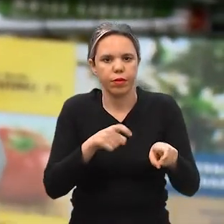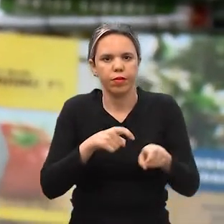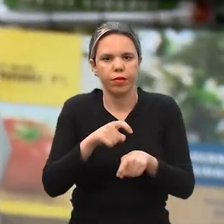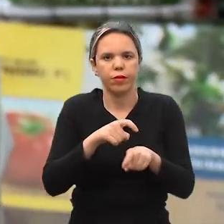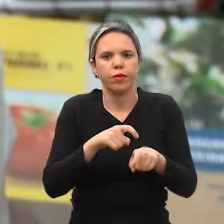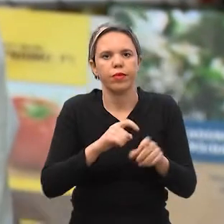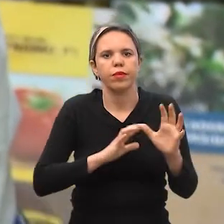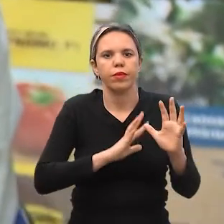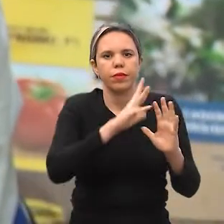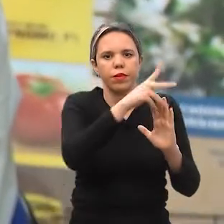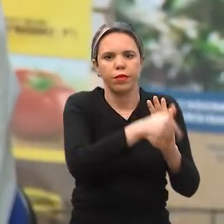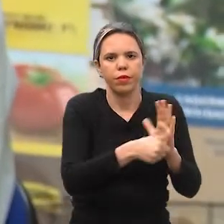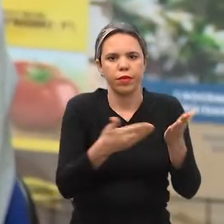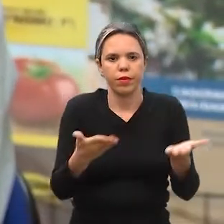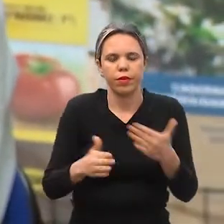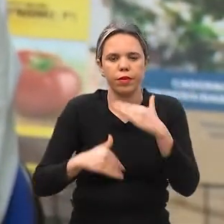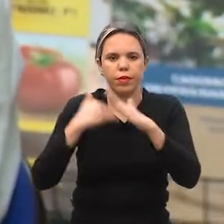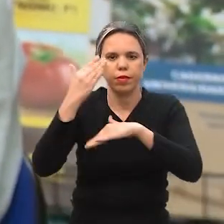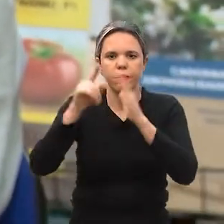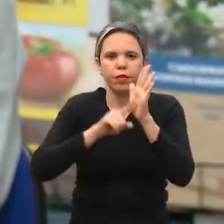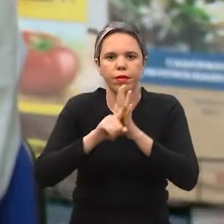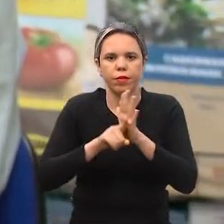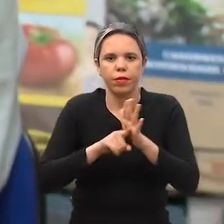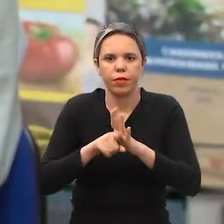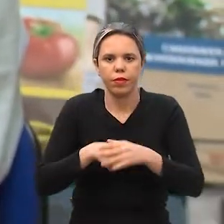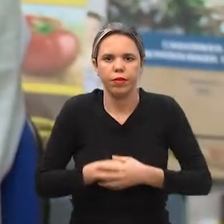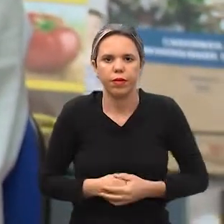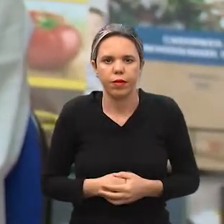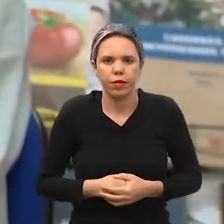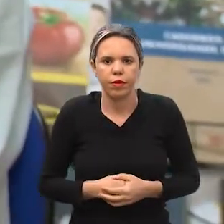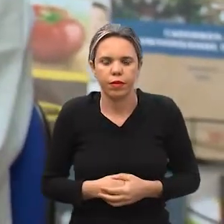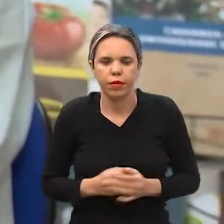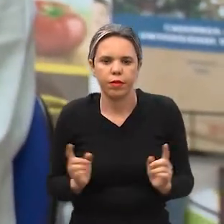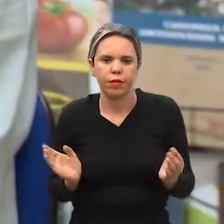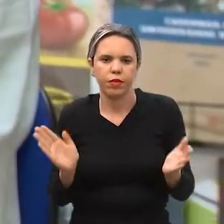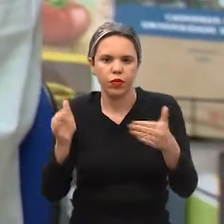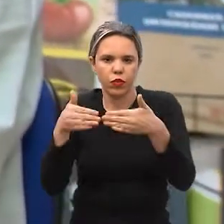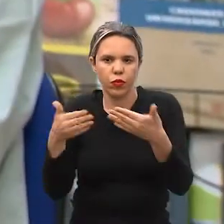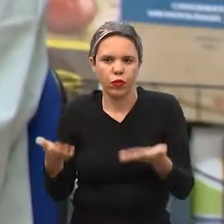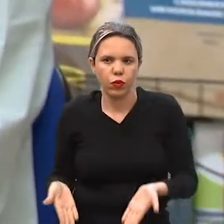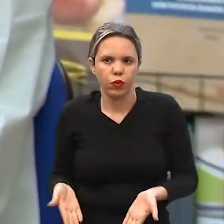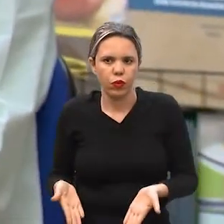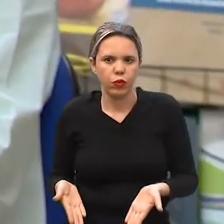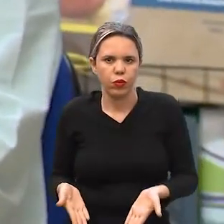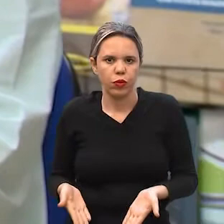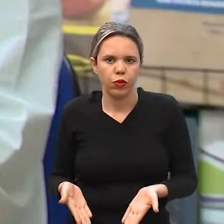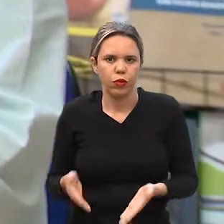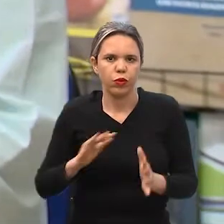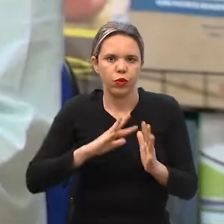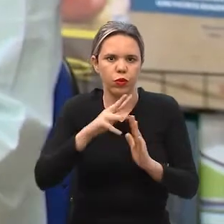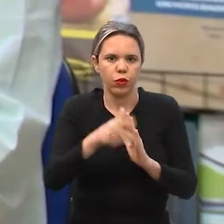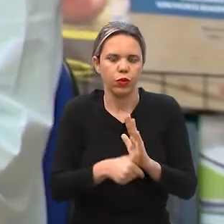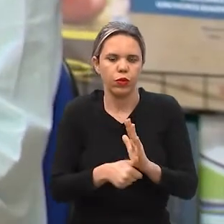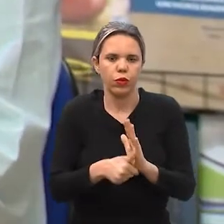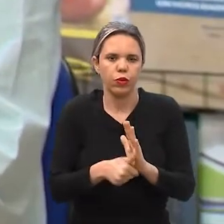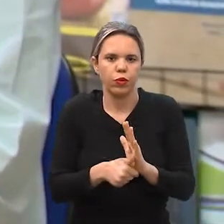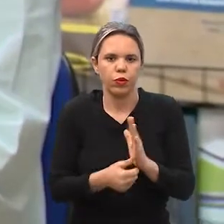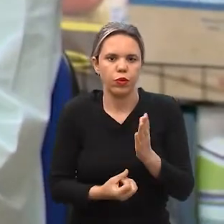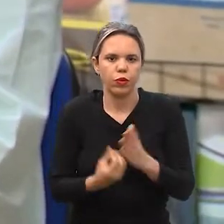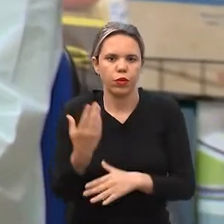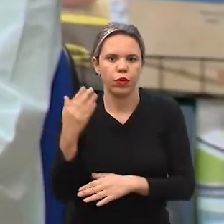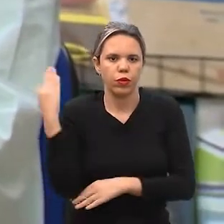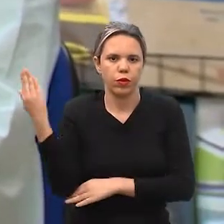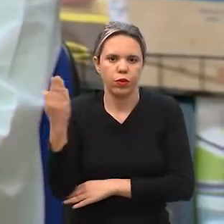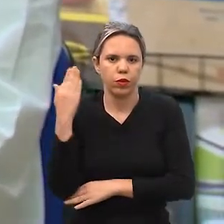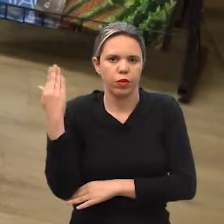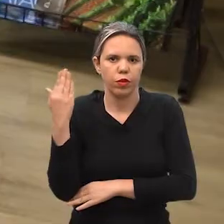ambiente. E aqui a gente desenvolve pesquisas voltadas ao meio ambiente e às influências do clima